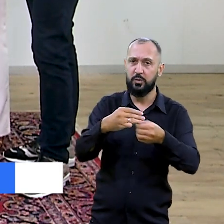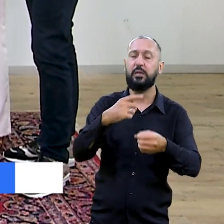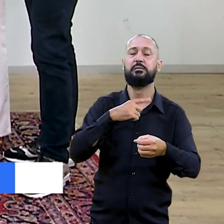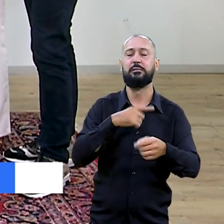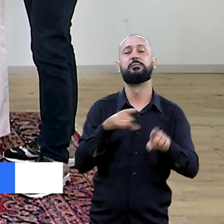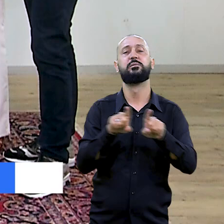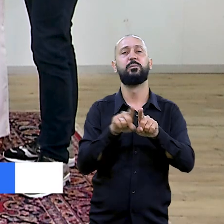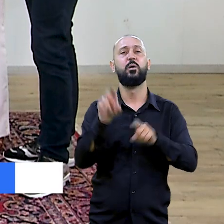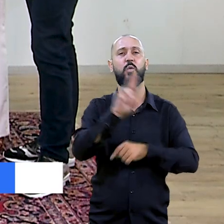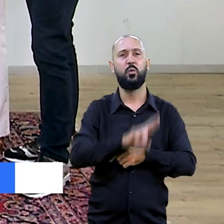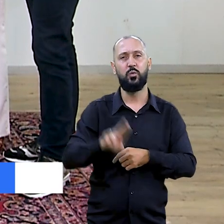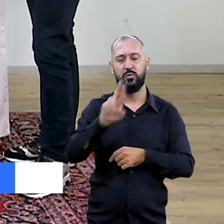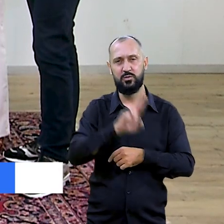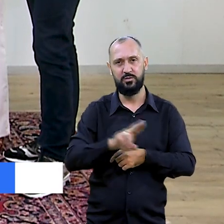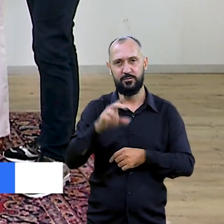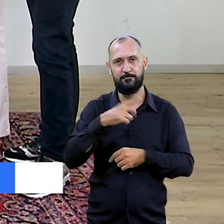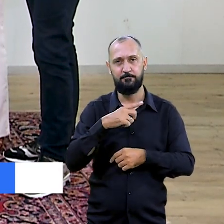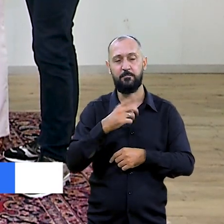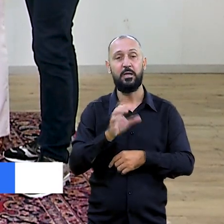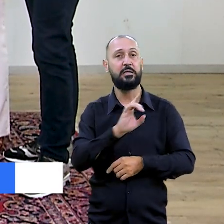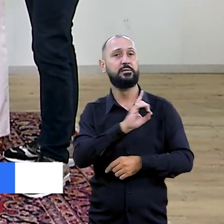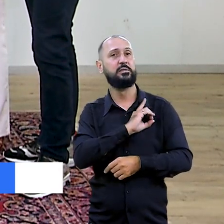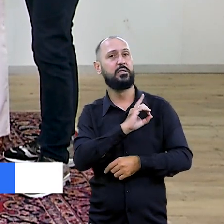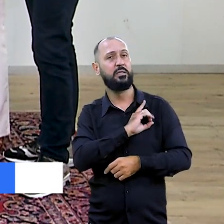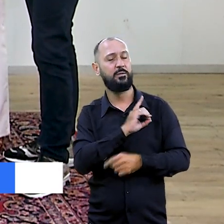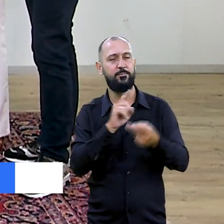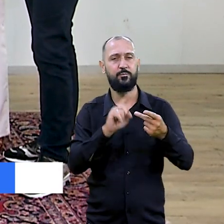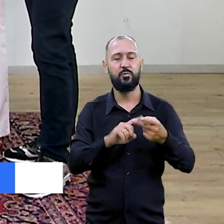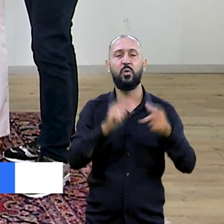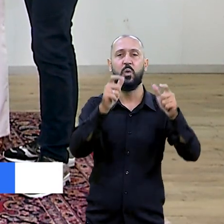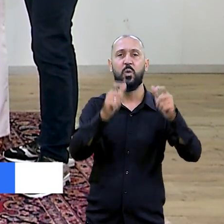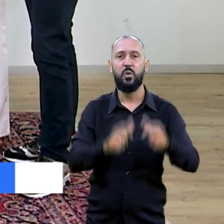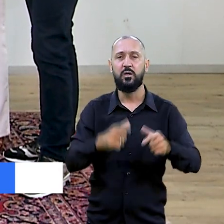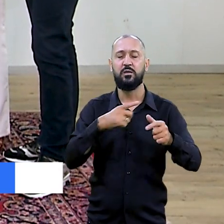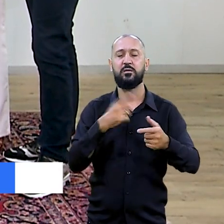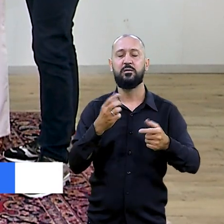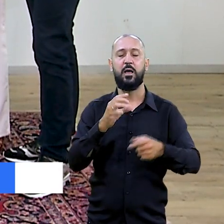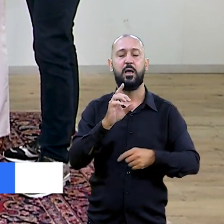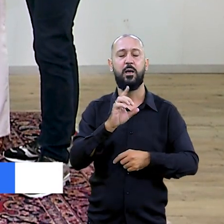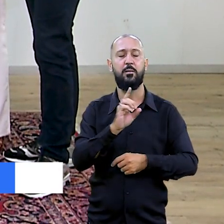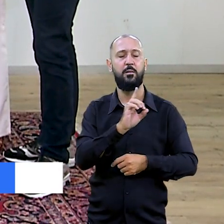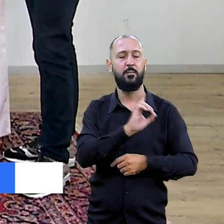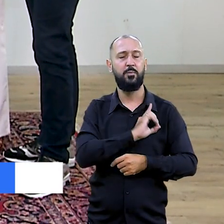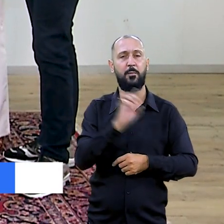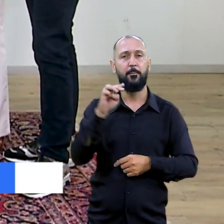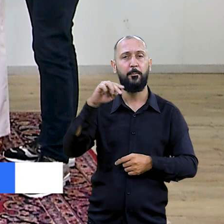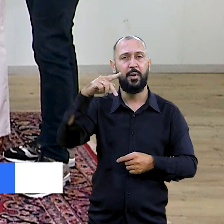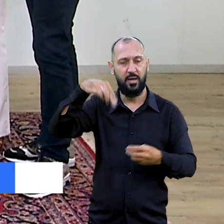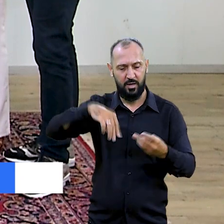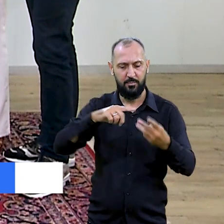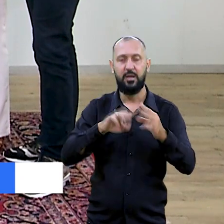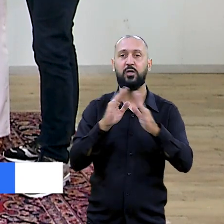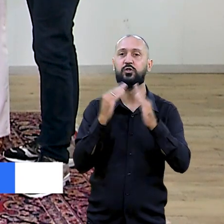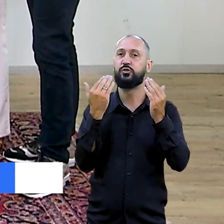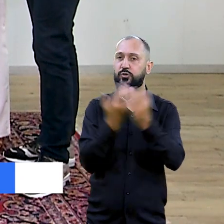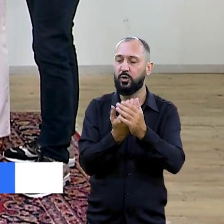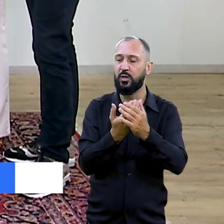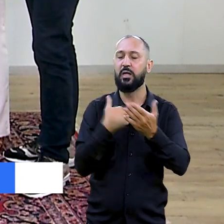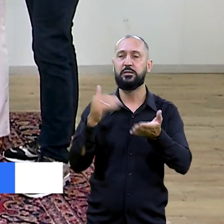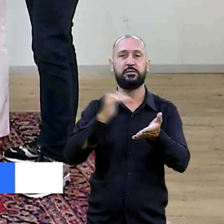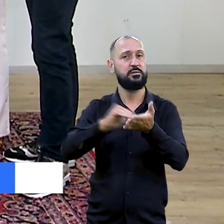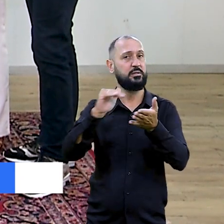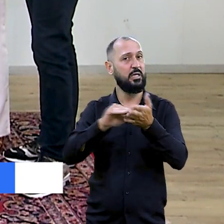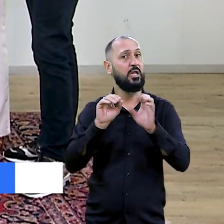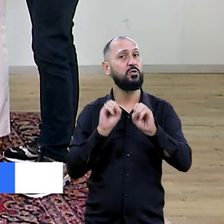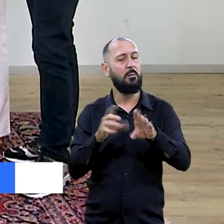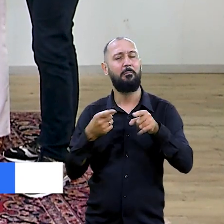a Secretaria de Educação tem sido nossa parceira nisso também. Então quem está no interior ou quem do interior está nos vendo nesse momento, pode usar esses canais também